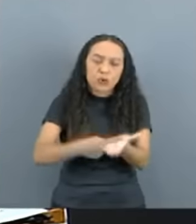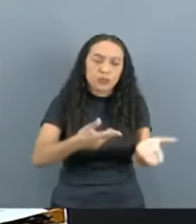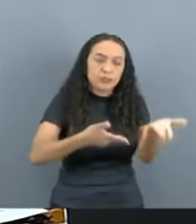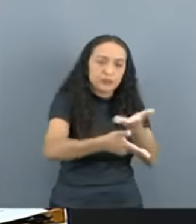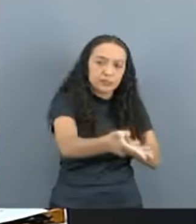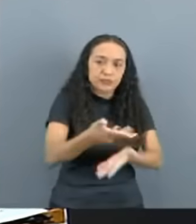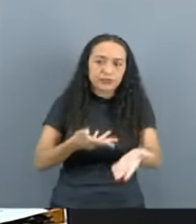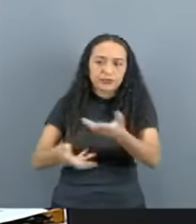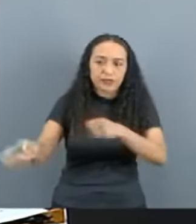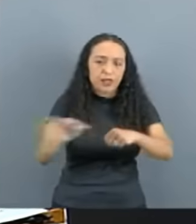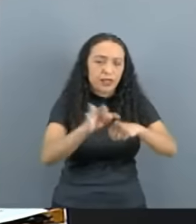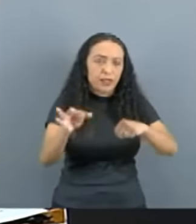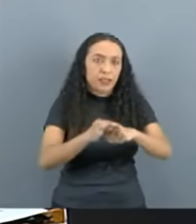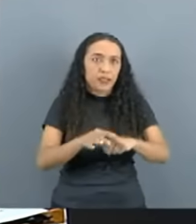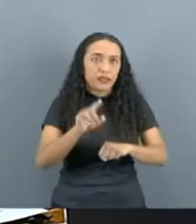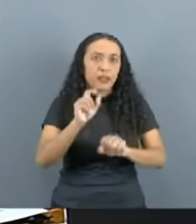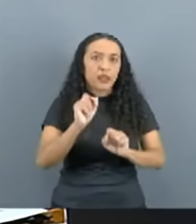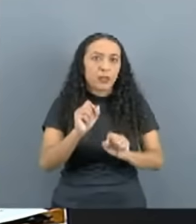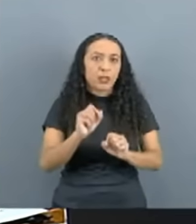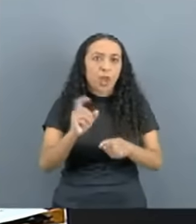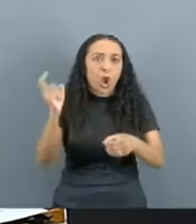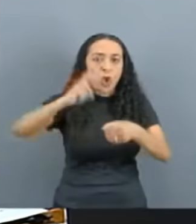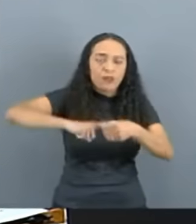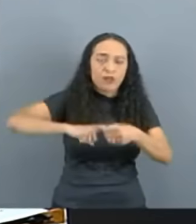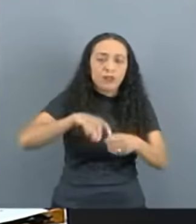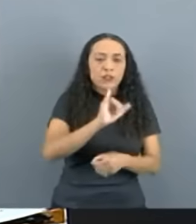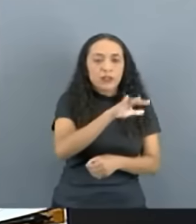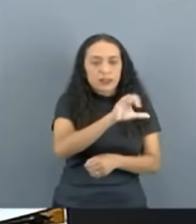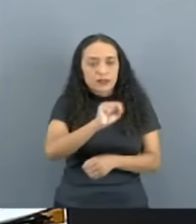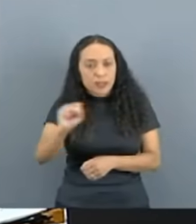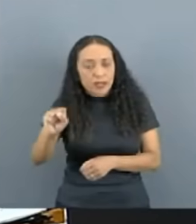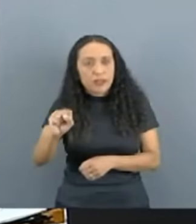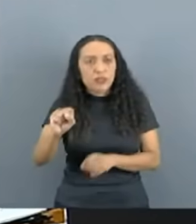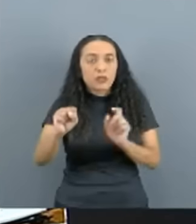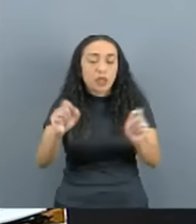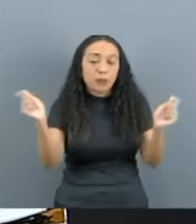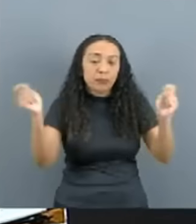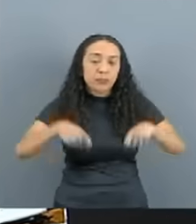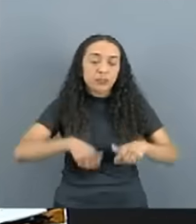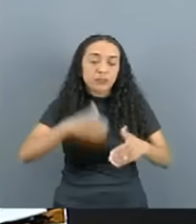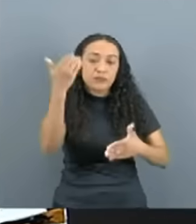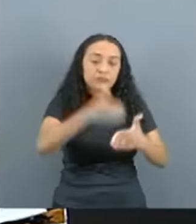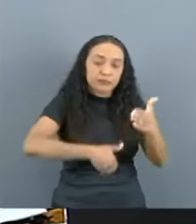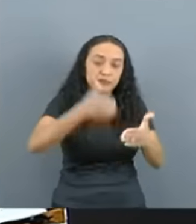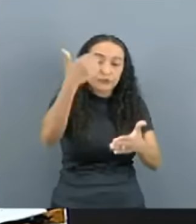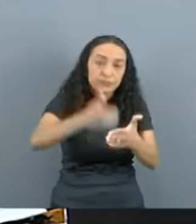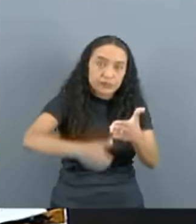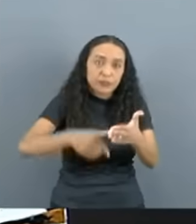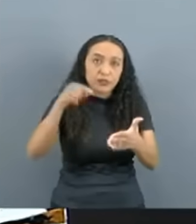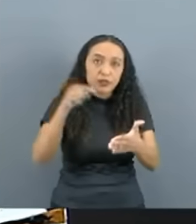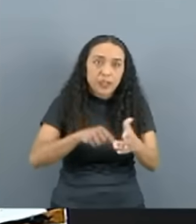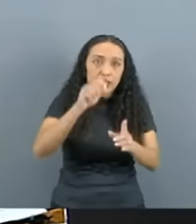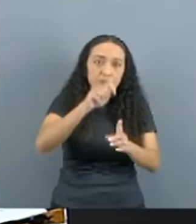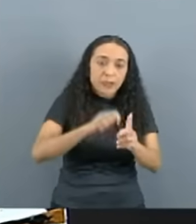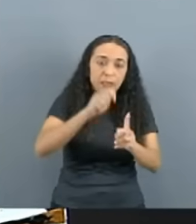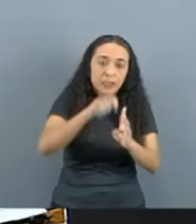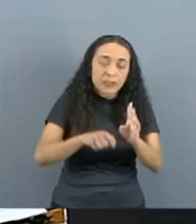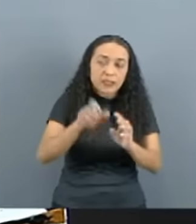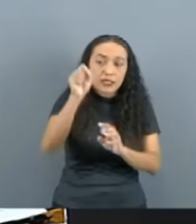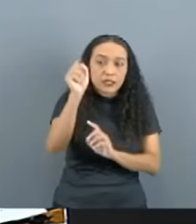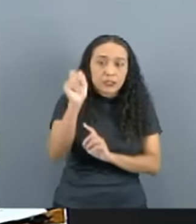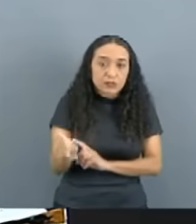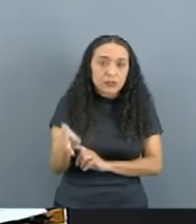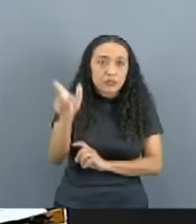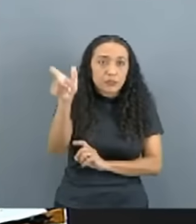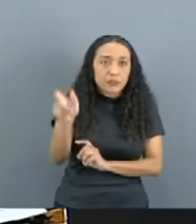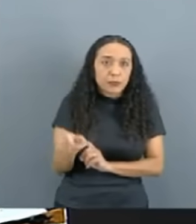cooperação técnica, que é o convênio com o INSS, que permite os descontos de mensalidade associativa